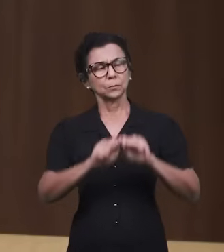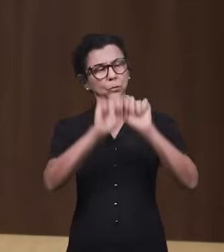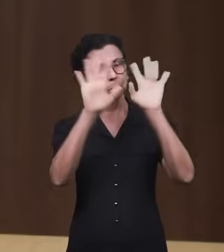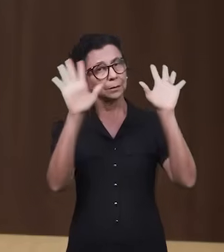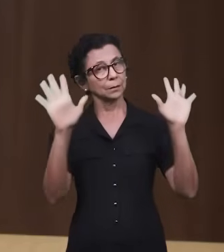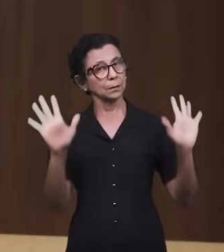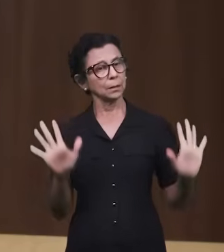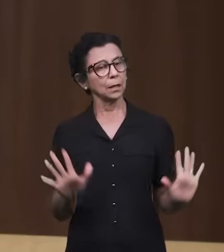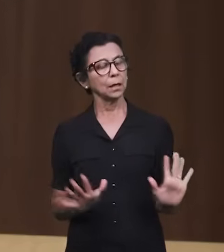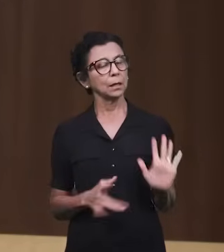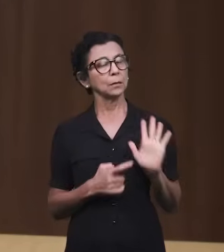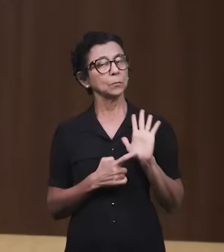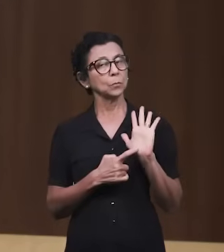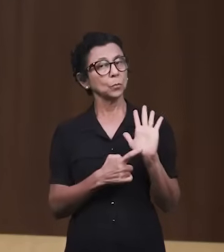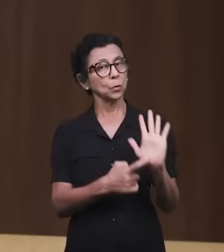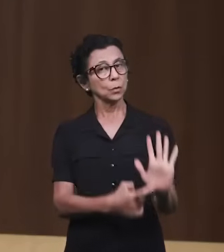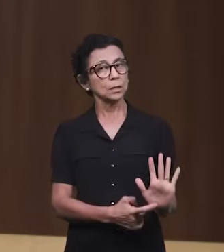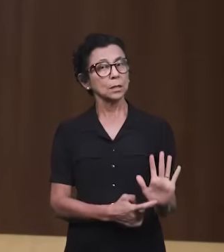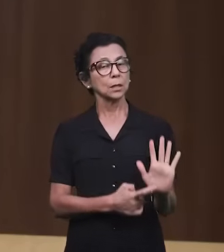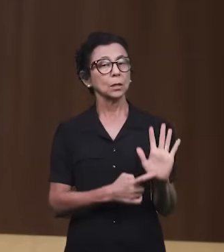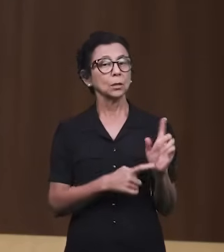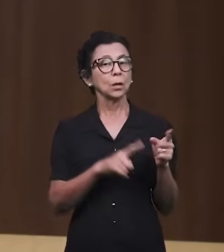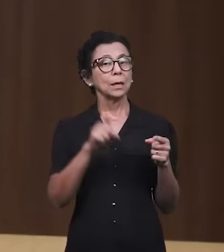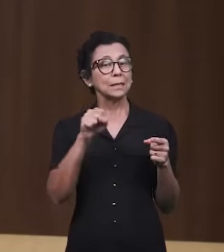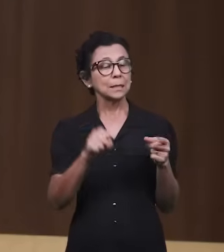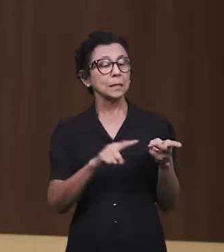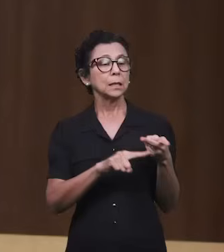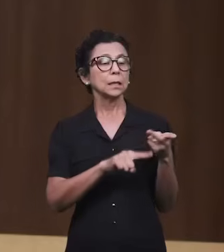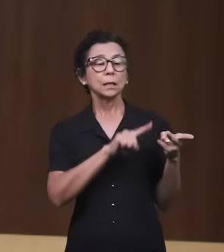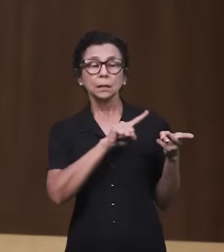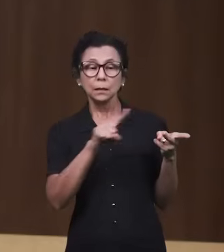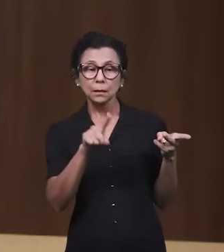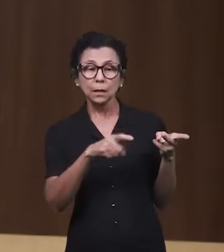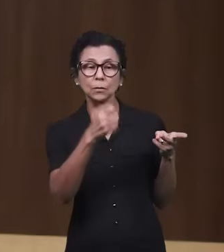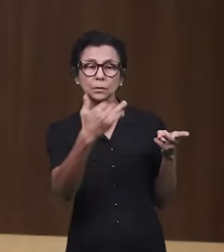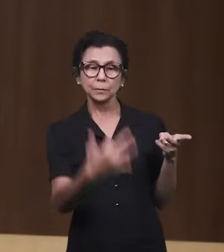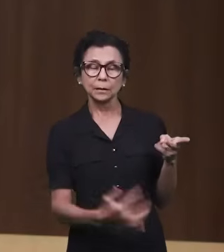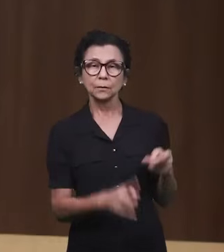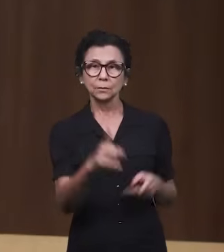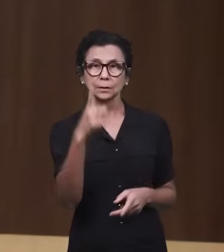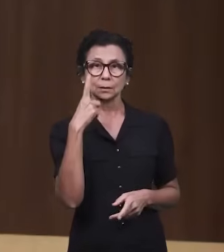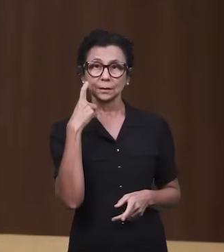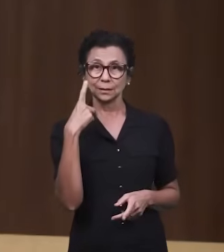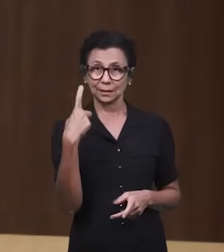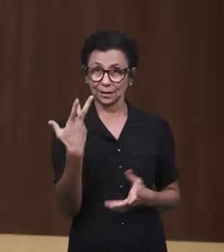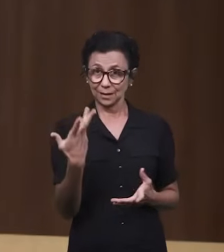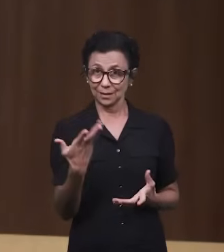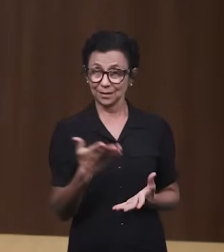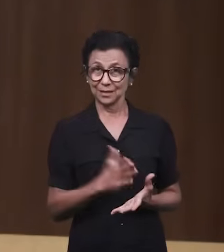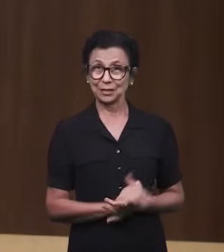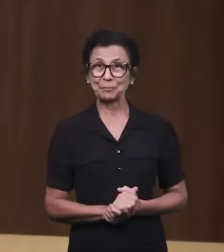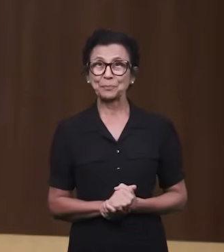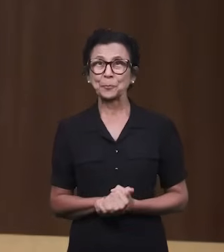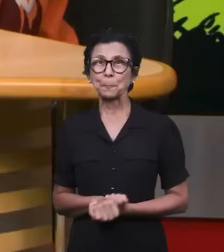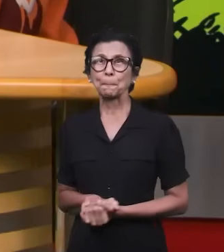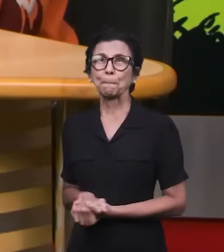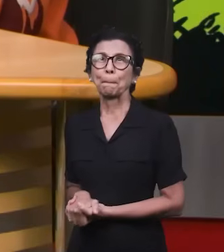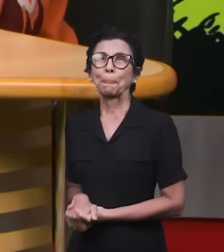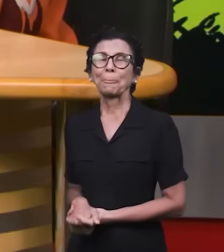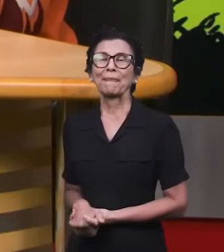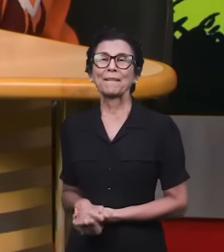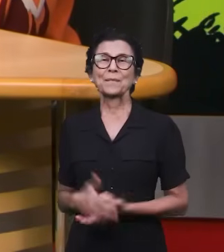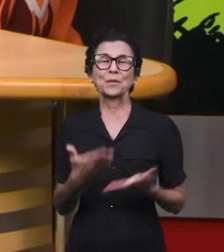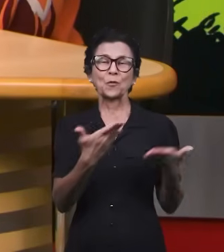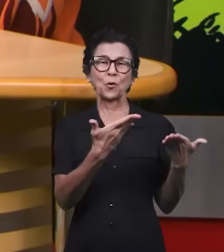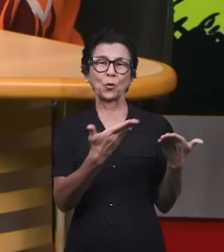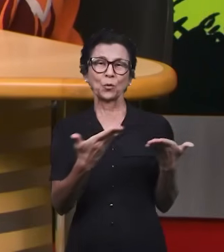claro, mostrando para eles por que sim, por que não. Você está interessado? Então eu vou convidar as meninas para continuar